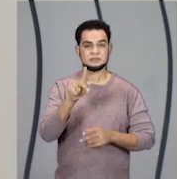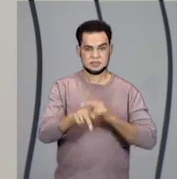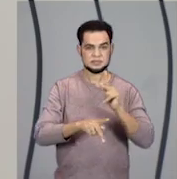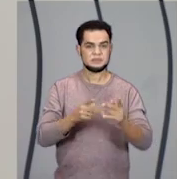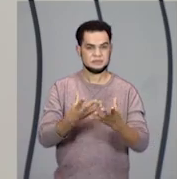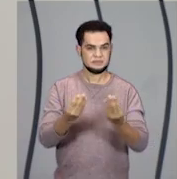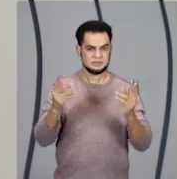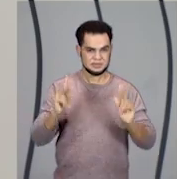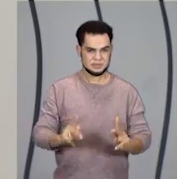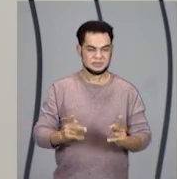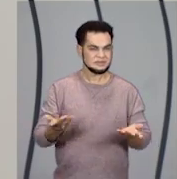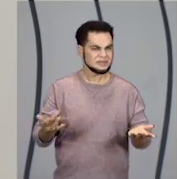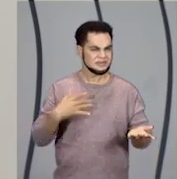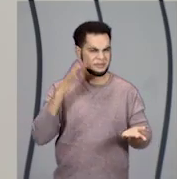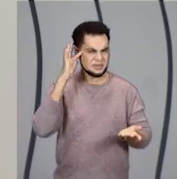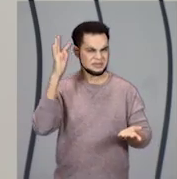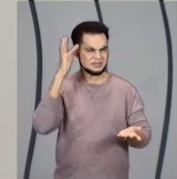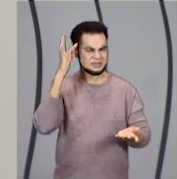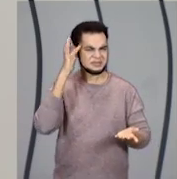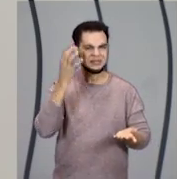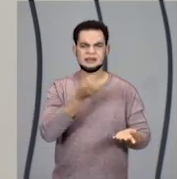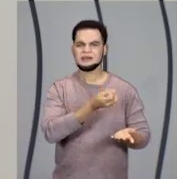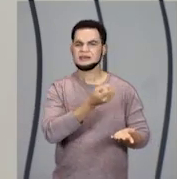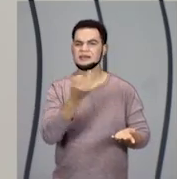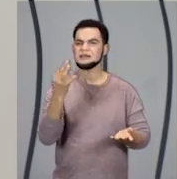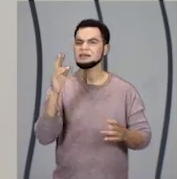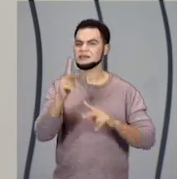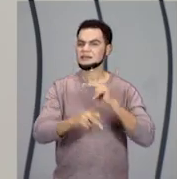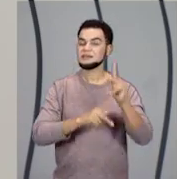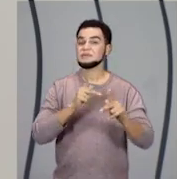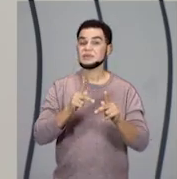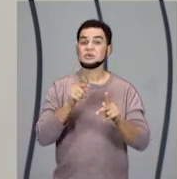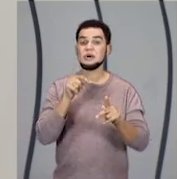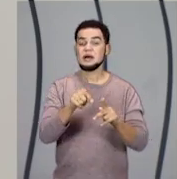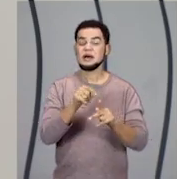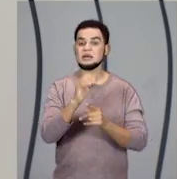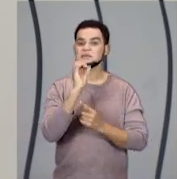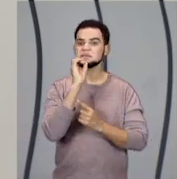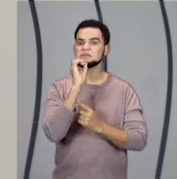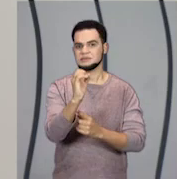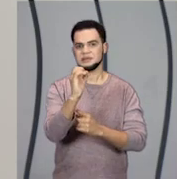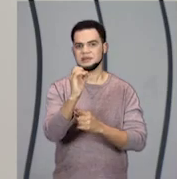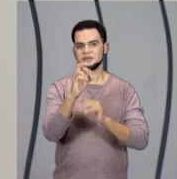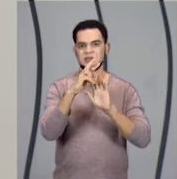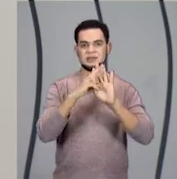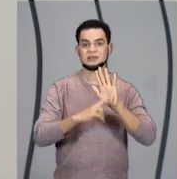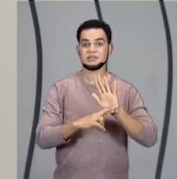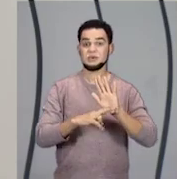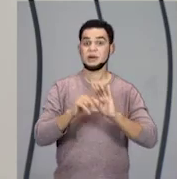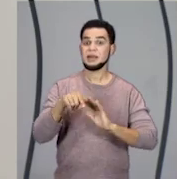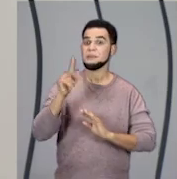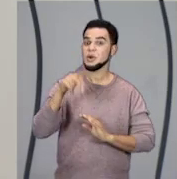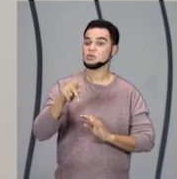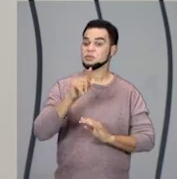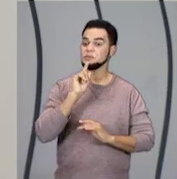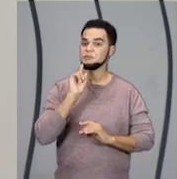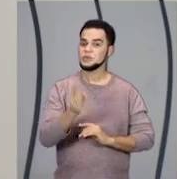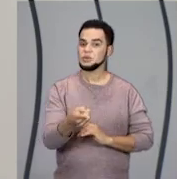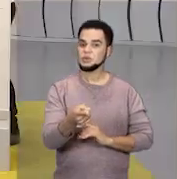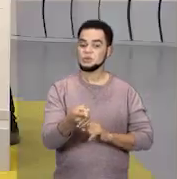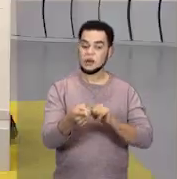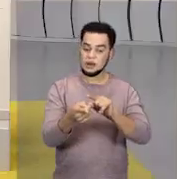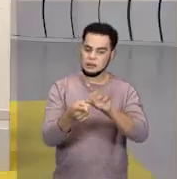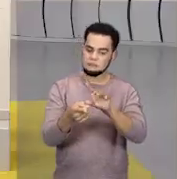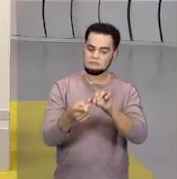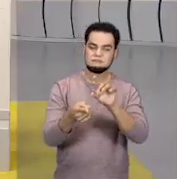essa quantidade enorme de pessoas tiraram 0 na redação, tá? Valia 1.000, tirou 0. Vamos